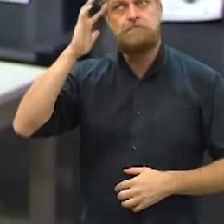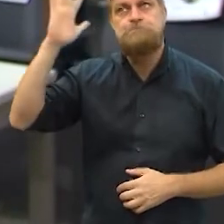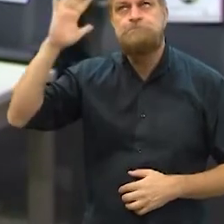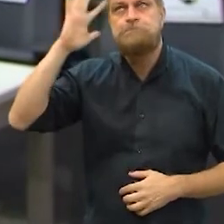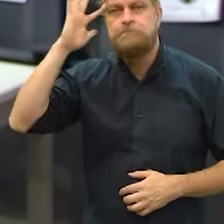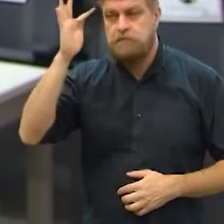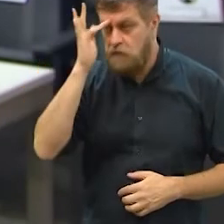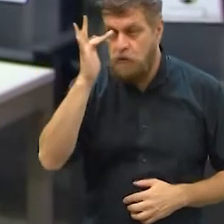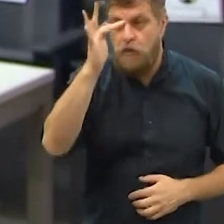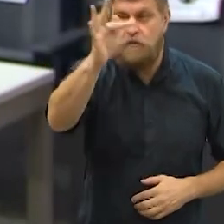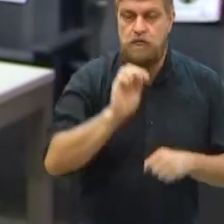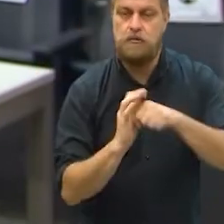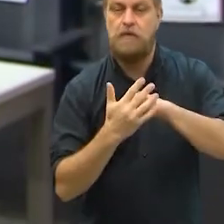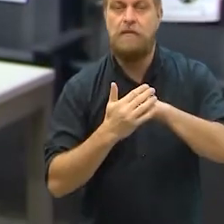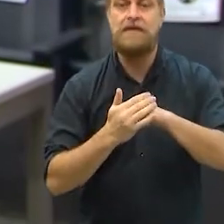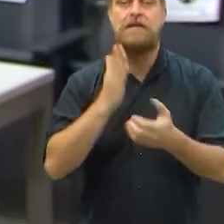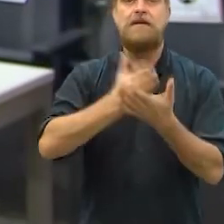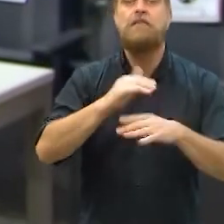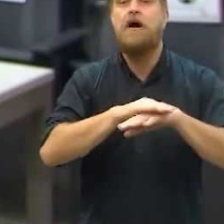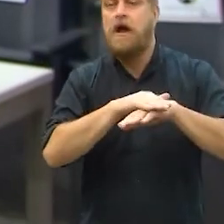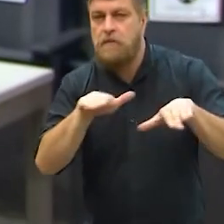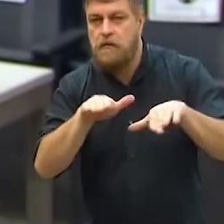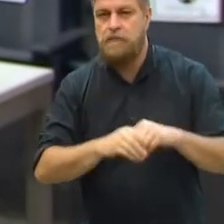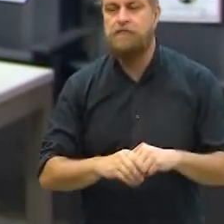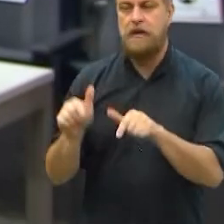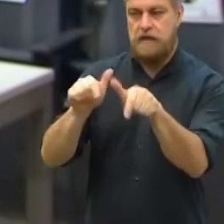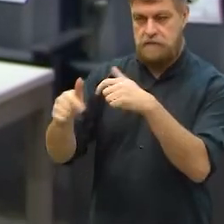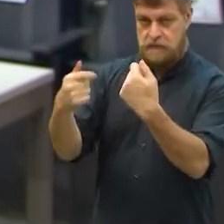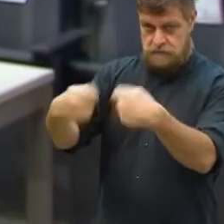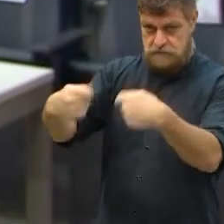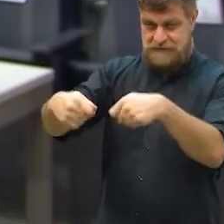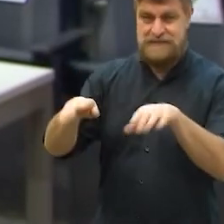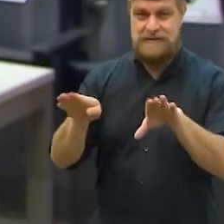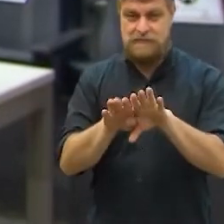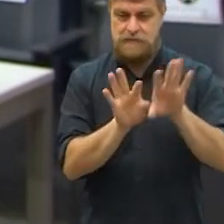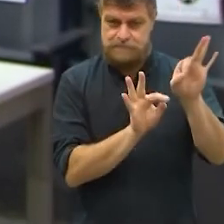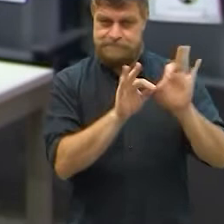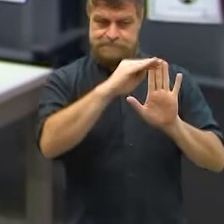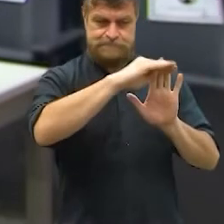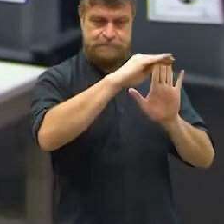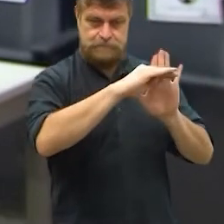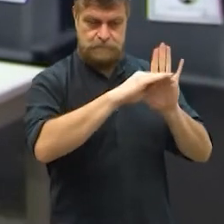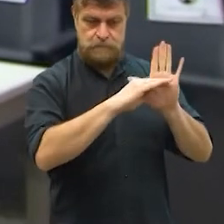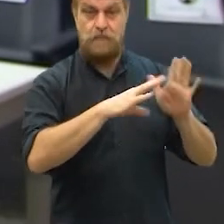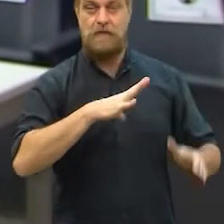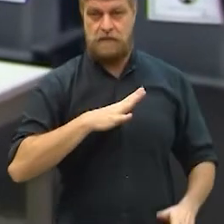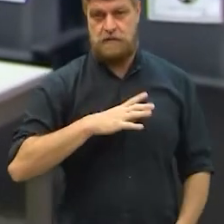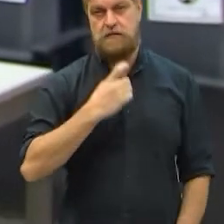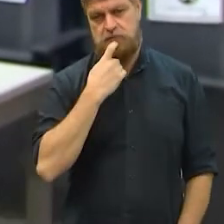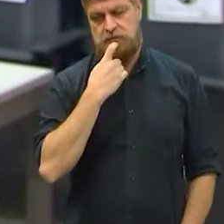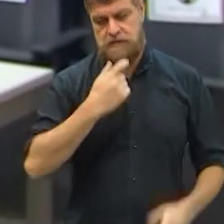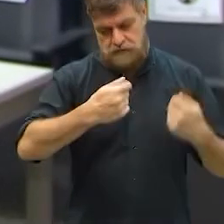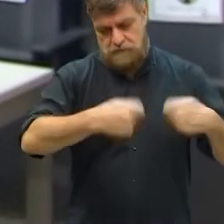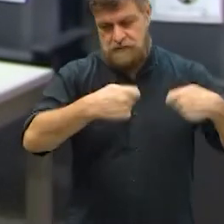que será Campinas na pós-pandemia. Nós precisamos de emprego, nós precisamos de ordenamento dentro da cidade de